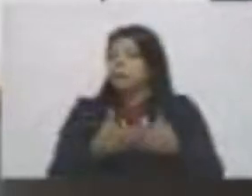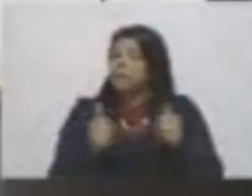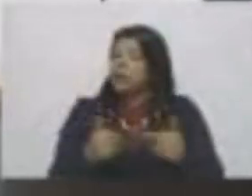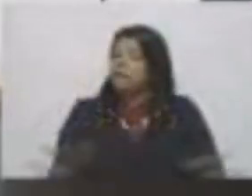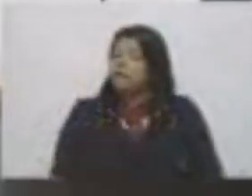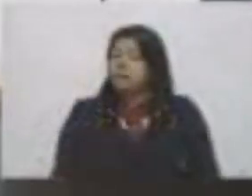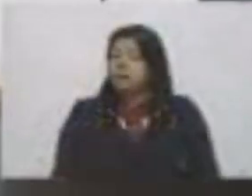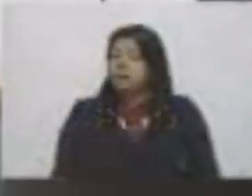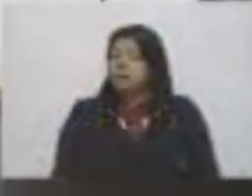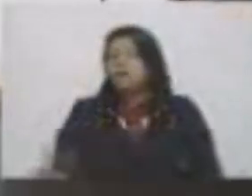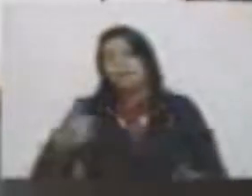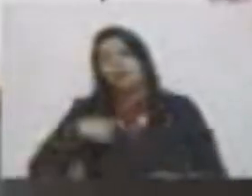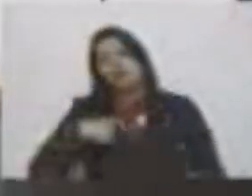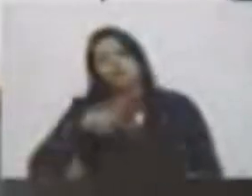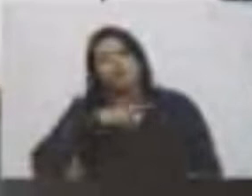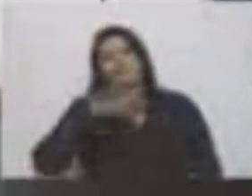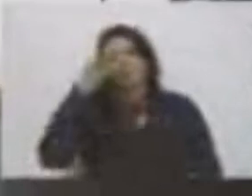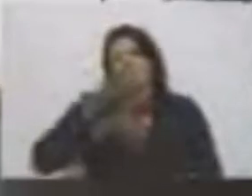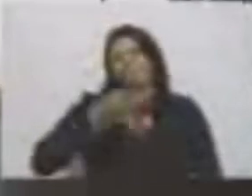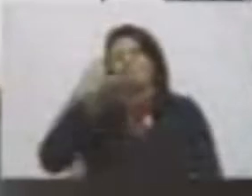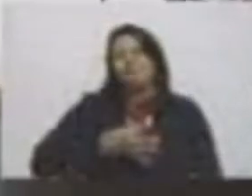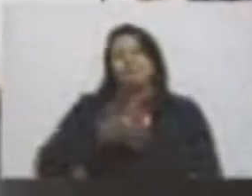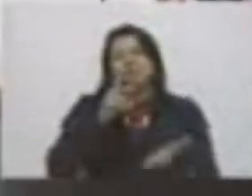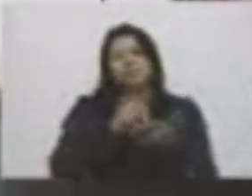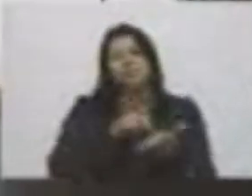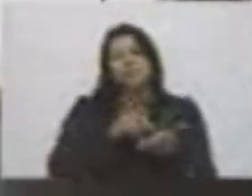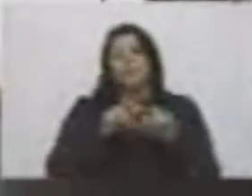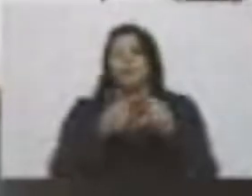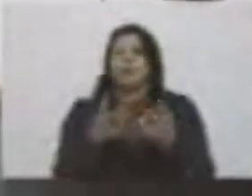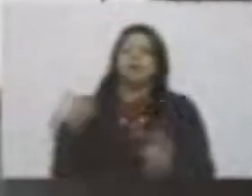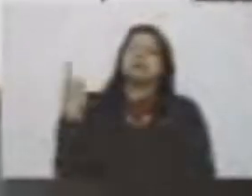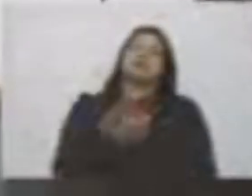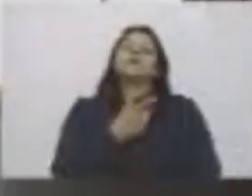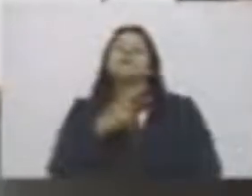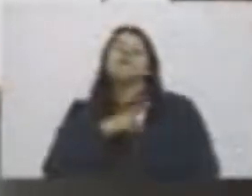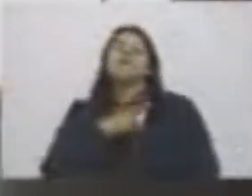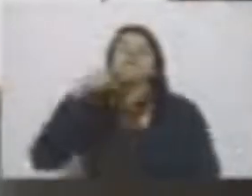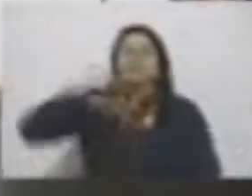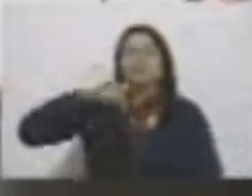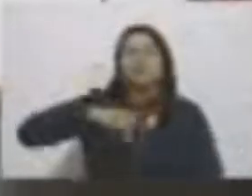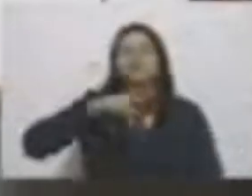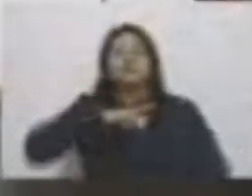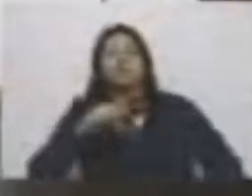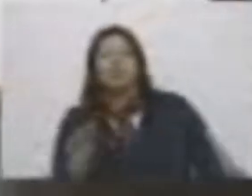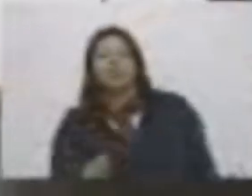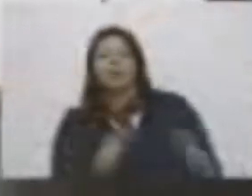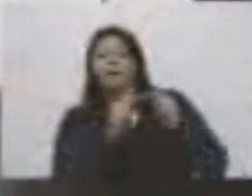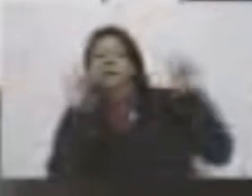discutir. Eu tenho certeza que nós temos aí, muitos aqui têm contatos,